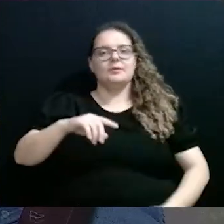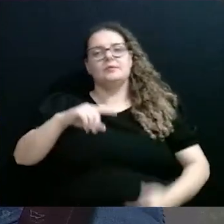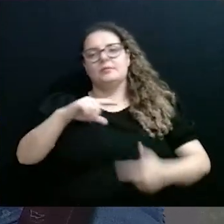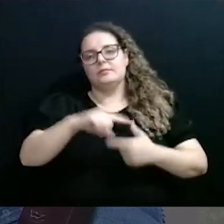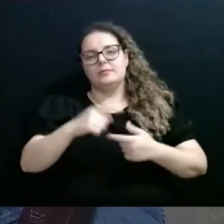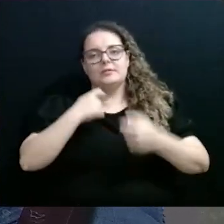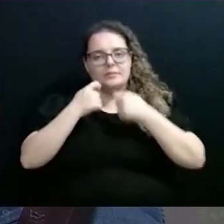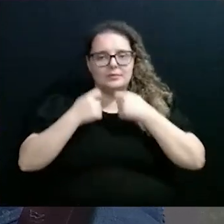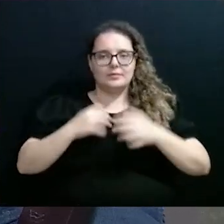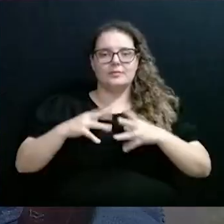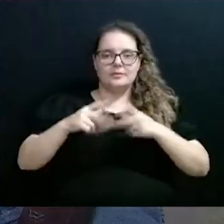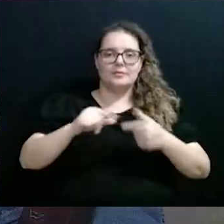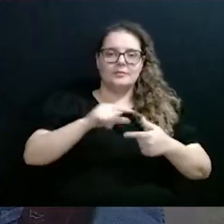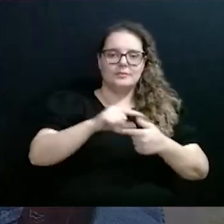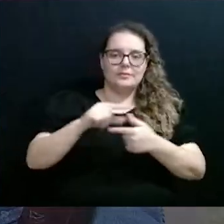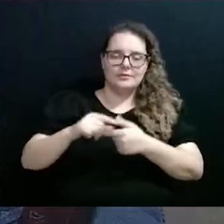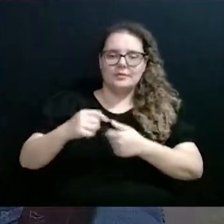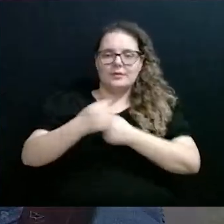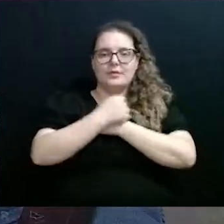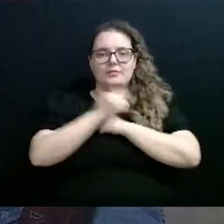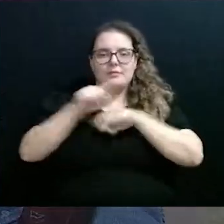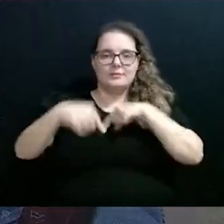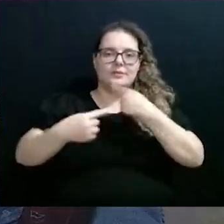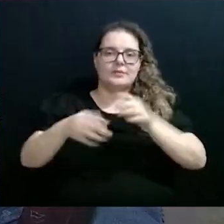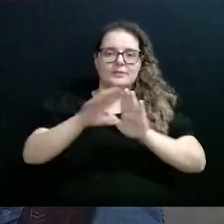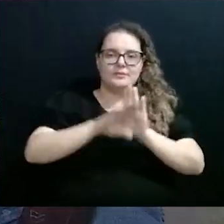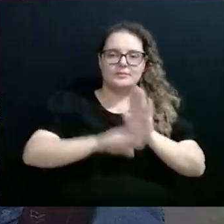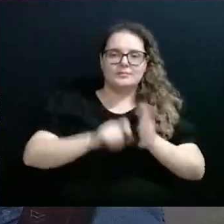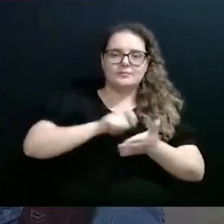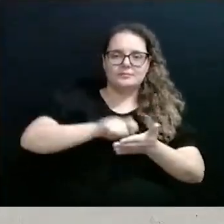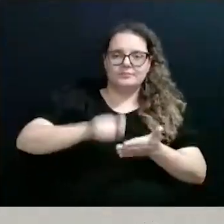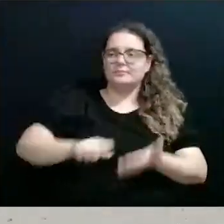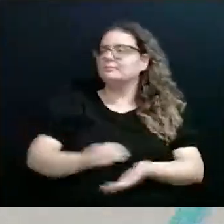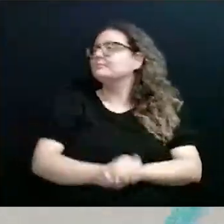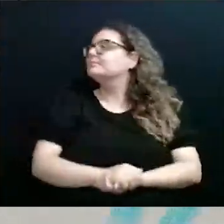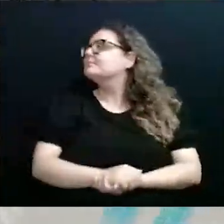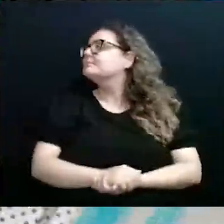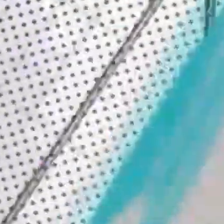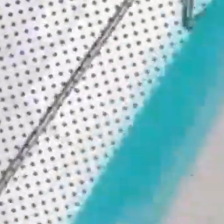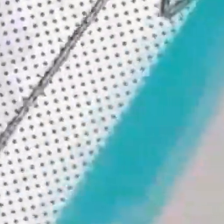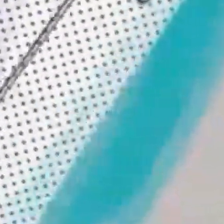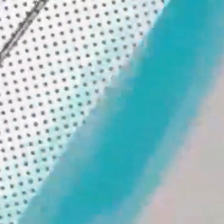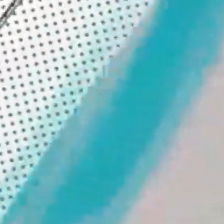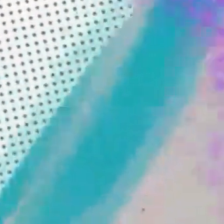as reportagens, todos os nossos quadros. Um abraço, até o próximo Na Ponta do Lápis.